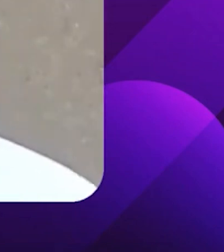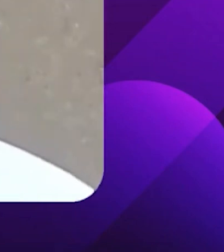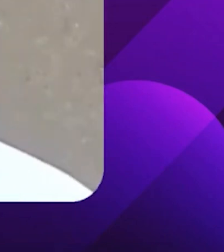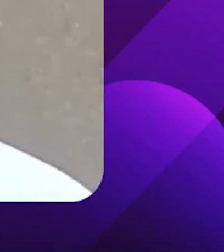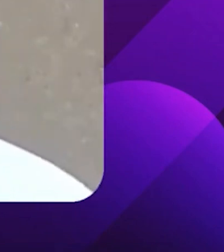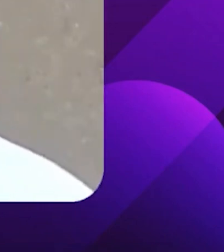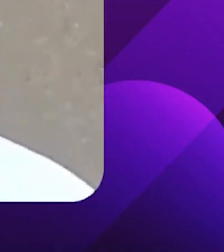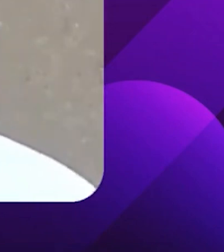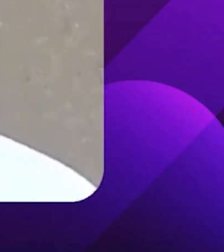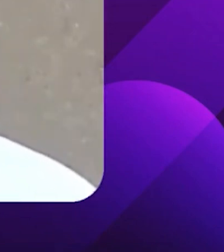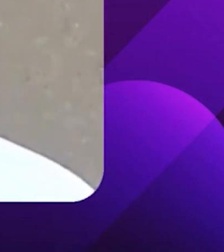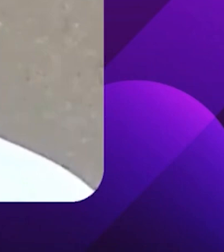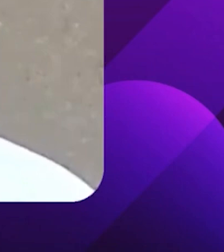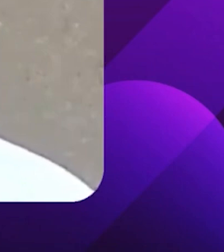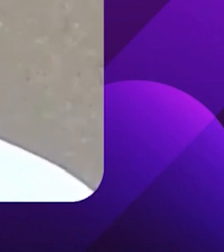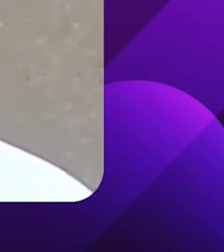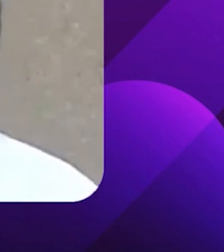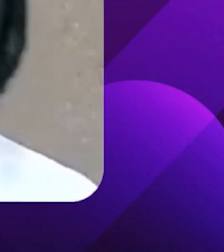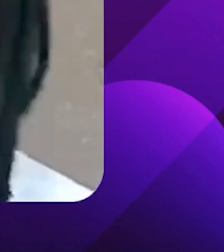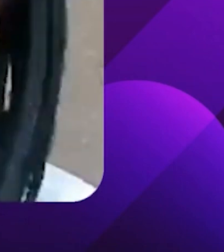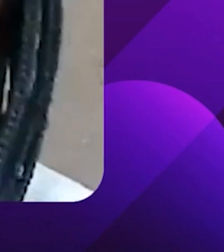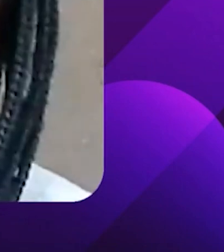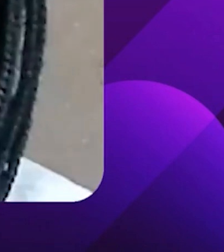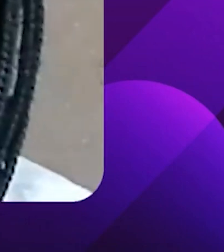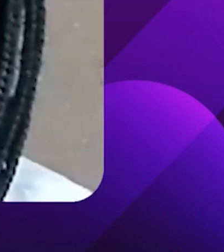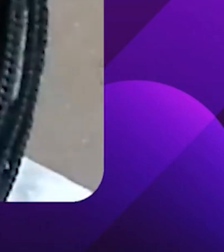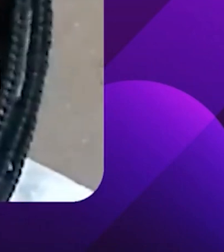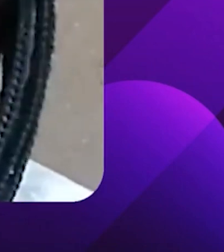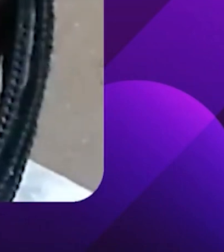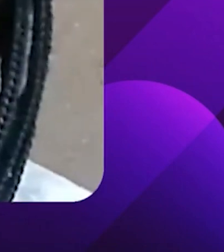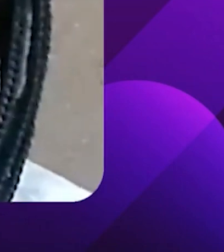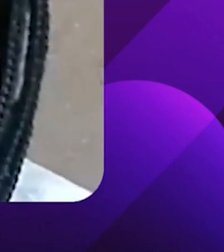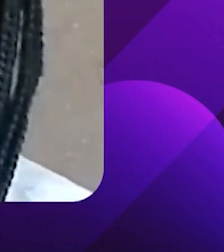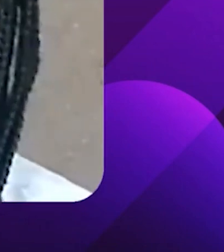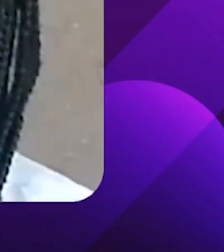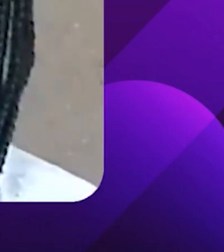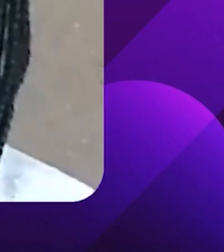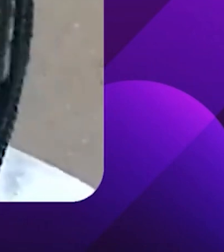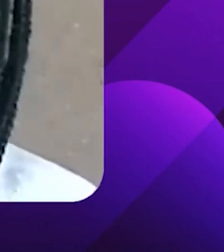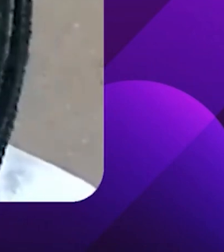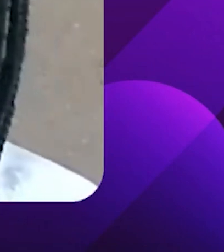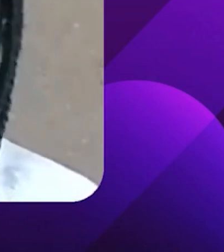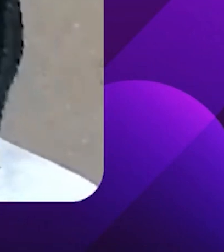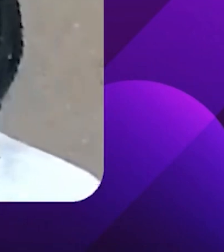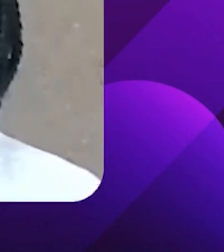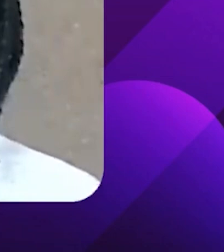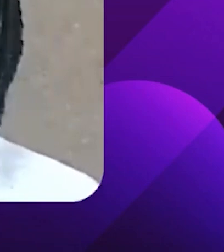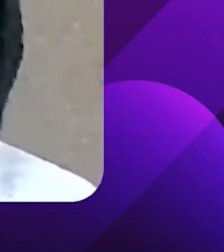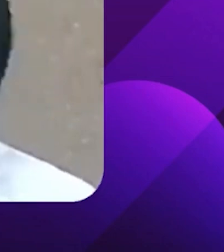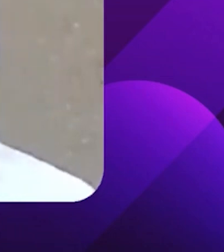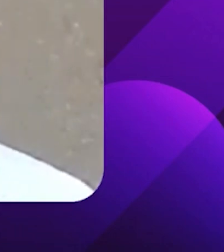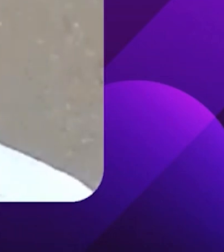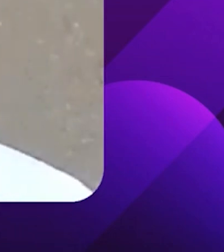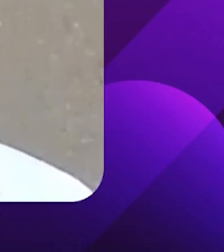sempre fizeram política e que a gente inclusive precisa estar nos espaços políticos para poder reverenciá-las e